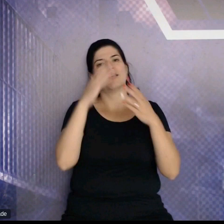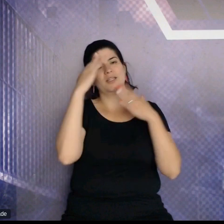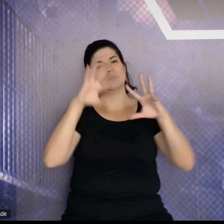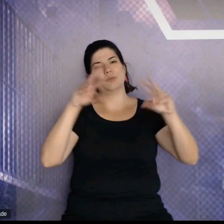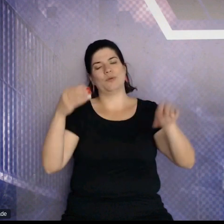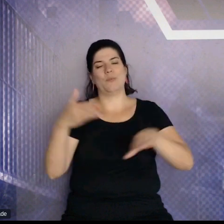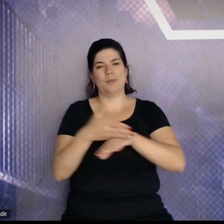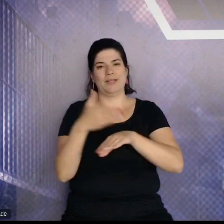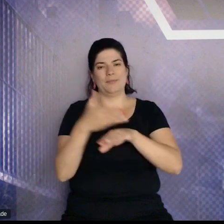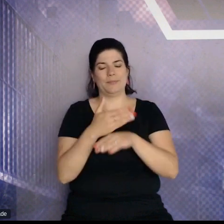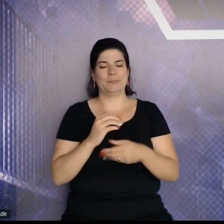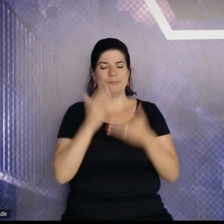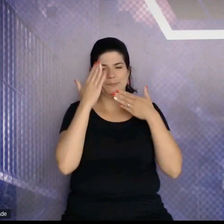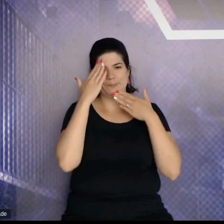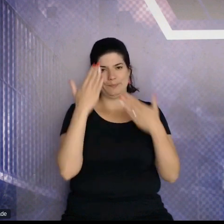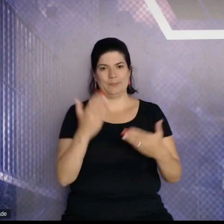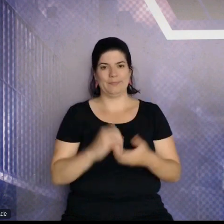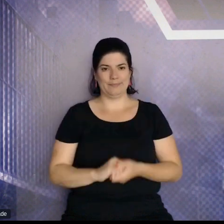todo mundo.